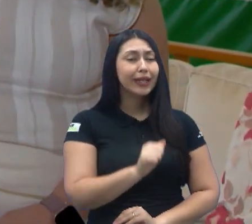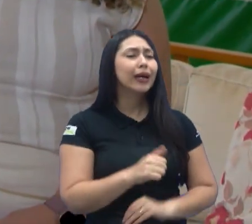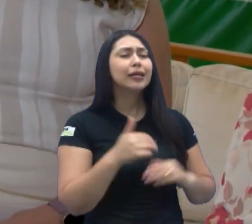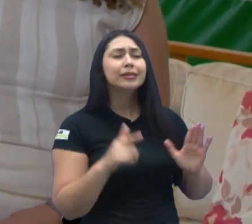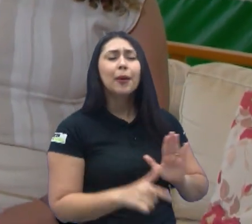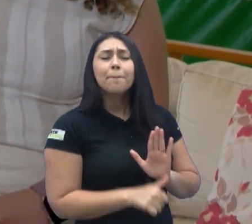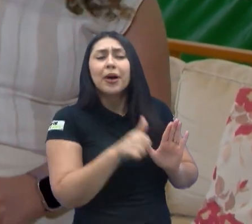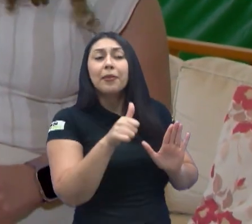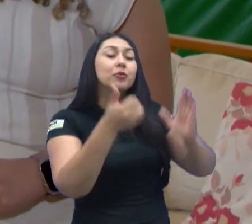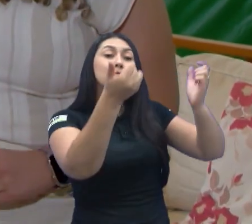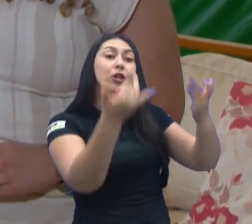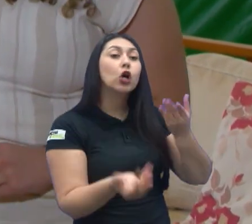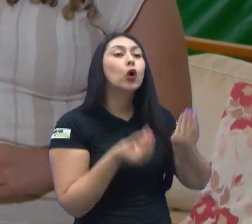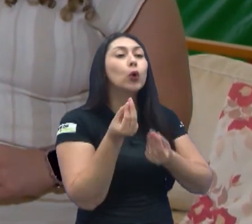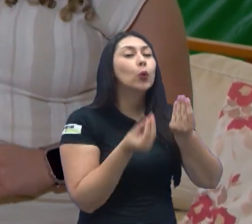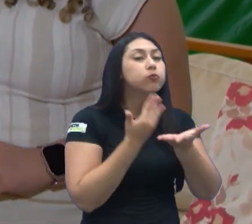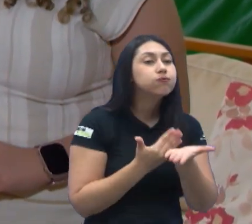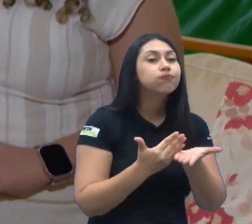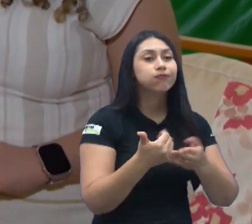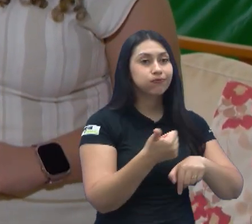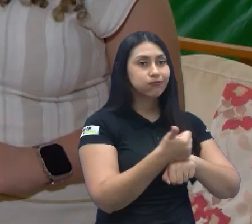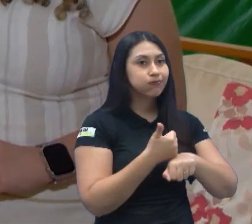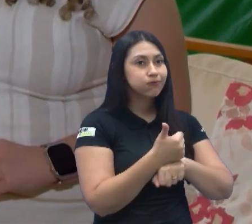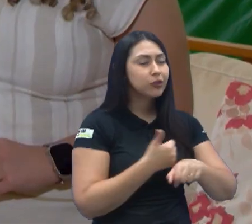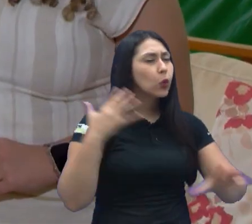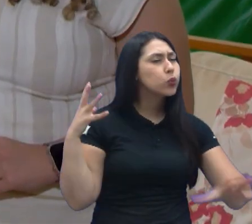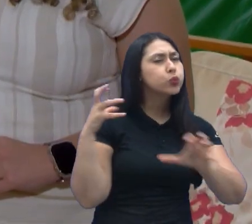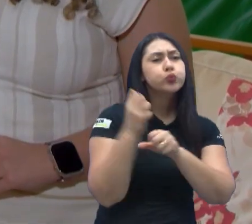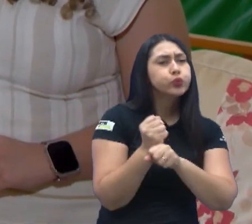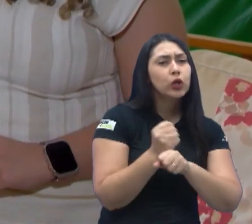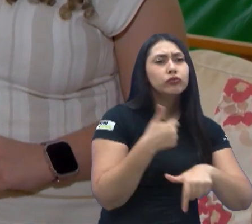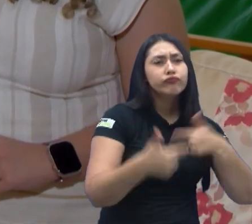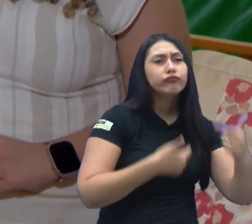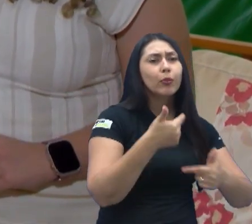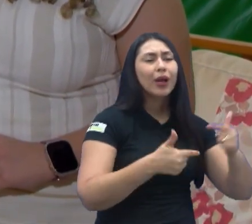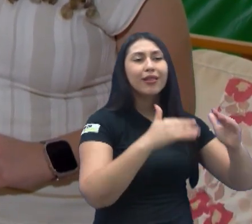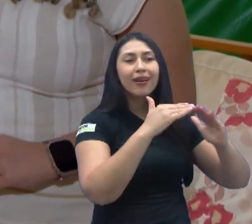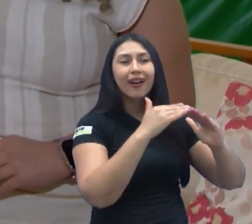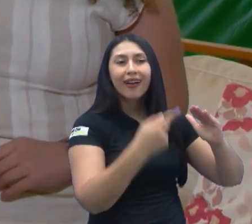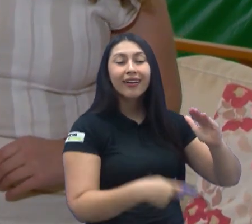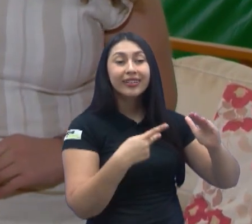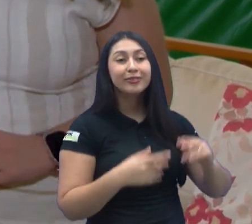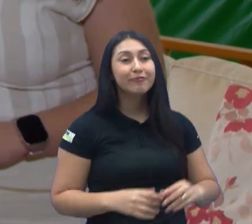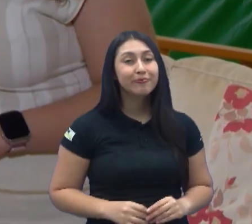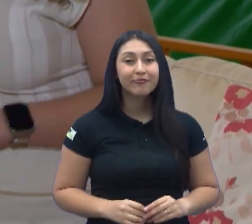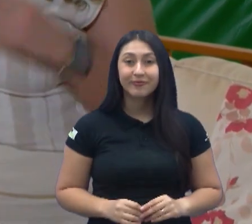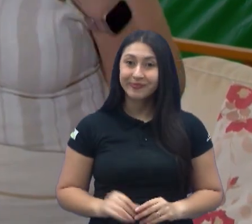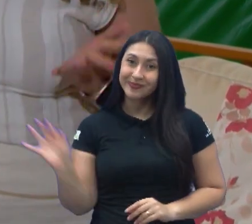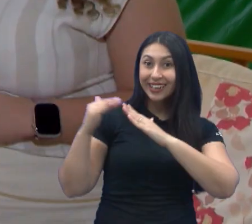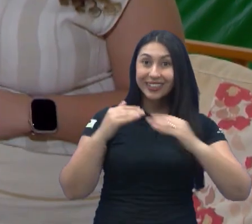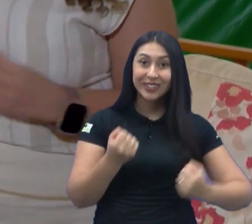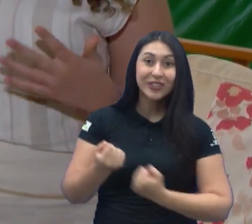me conta como que você começou nessa área, quanto tempo que você está aqui no residencial e o que a gente vai fazer hoje. Oi pessoal,